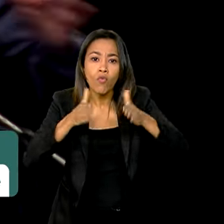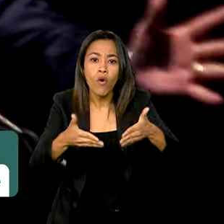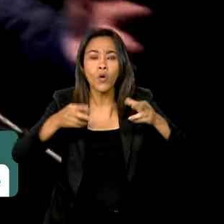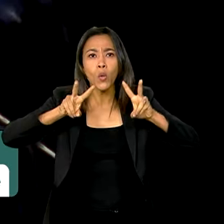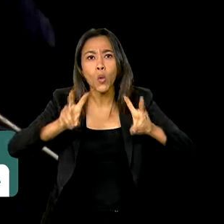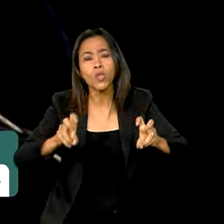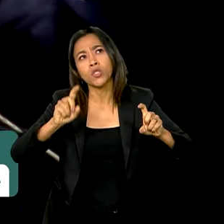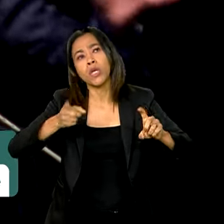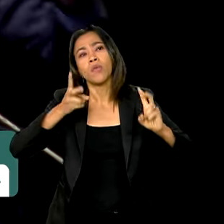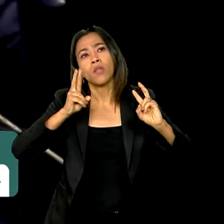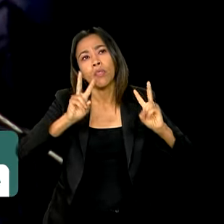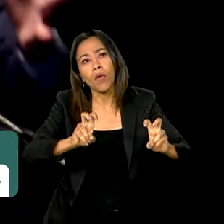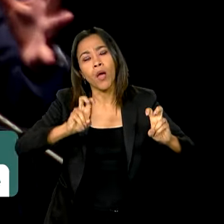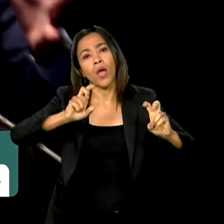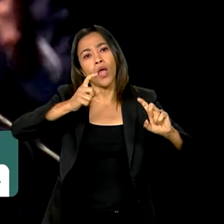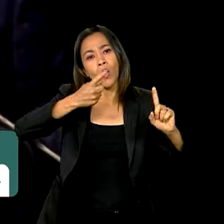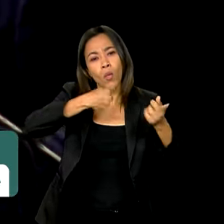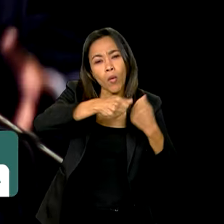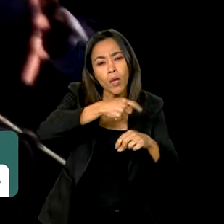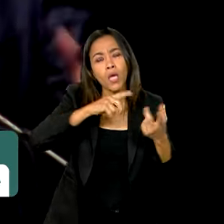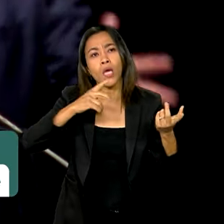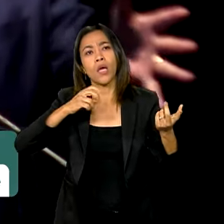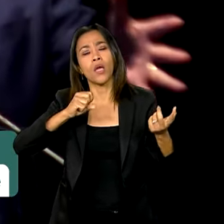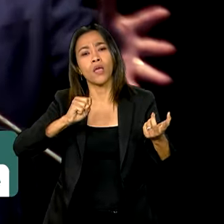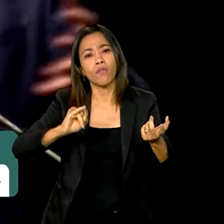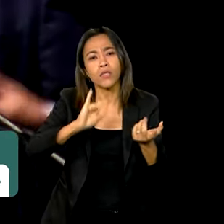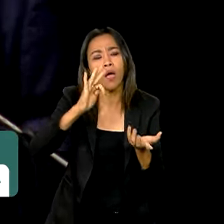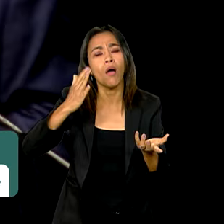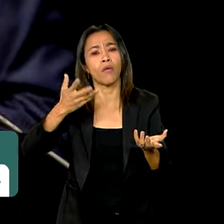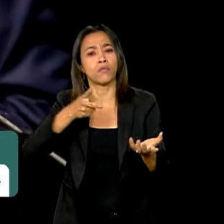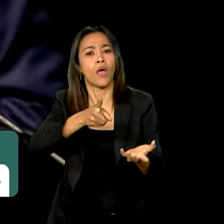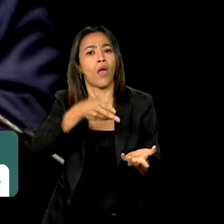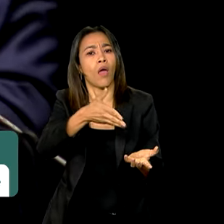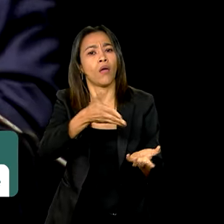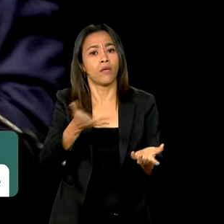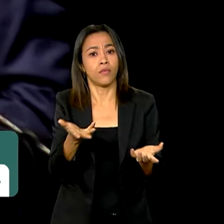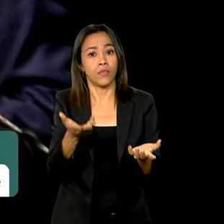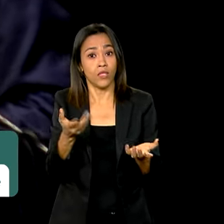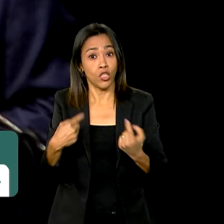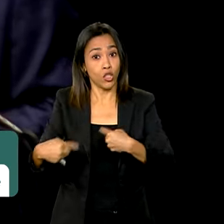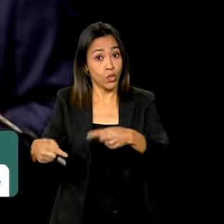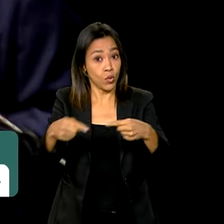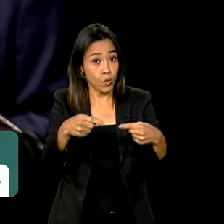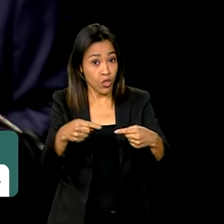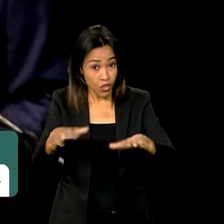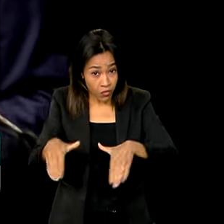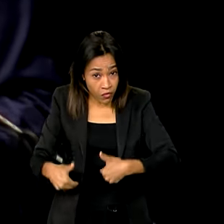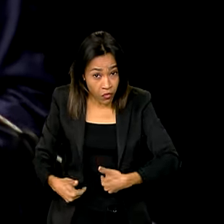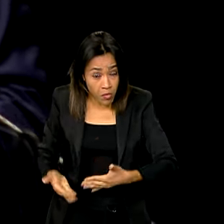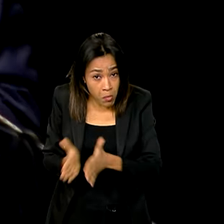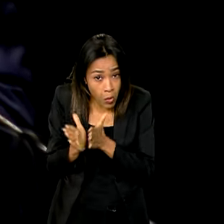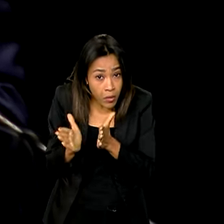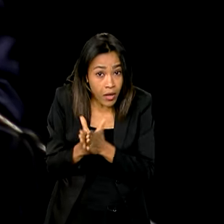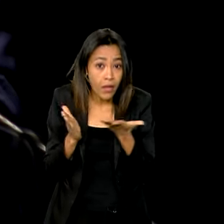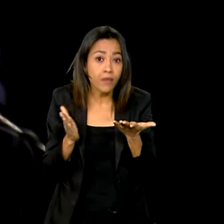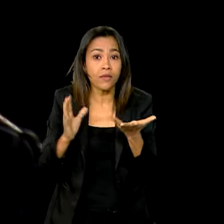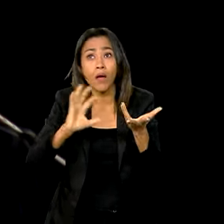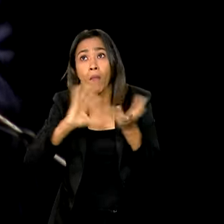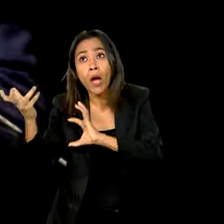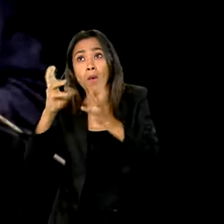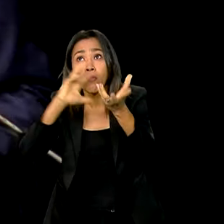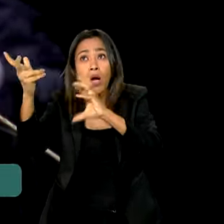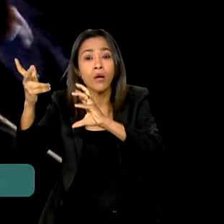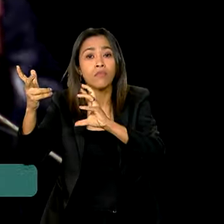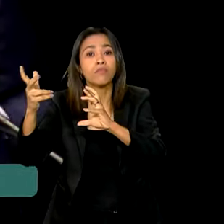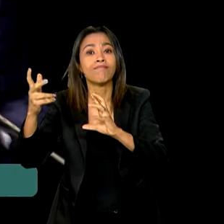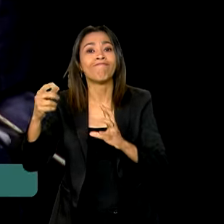economia, inflação, enfim, e fazer, discutir fome, pobreza, mudanças climáticas,